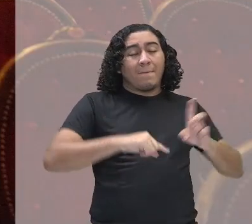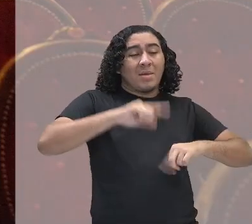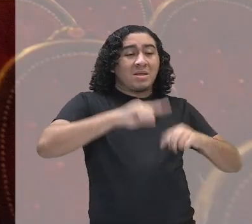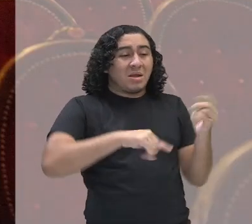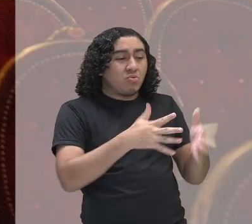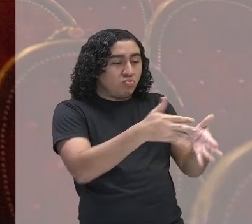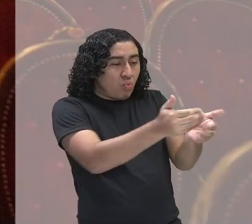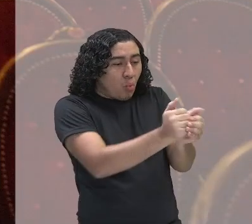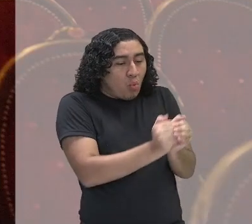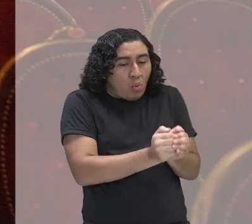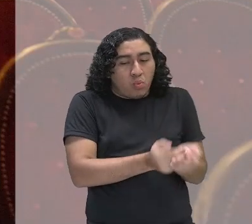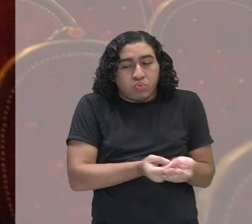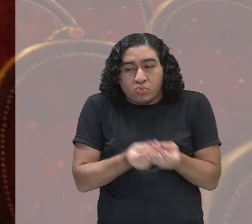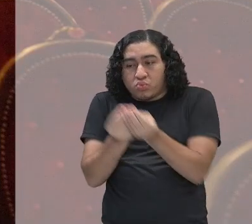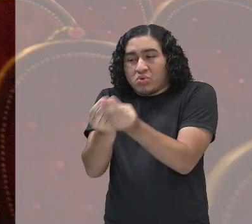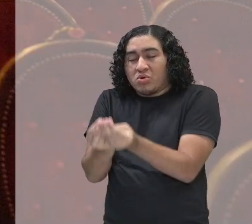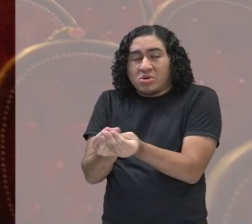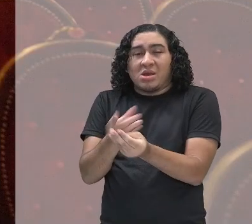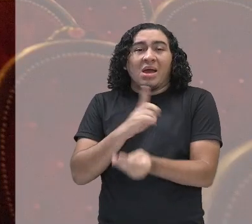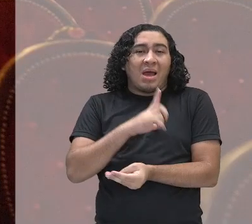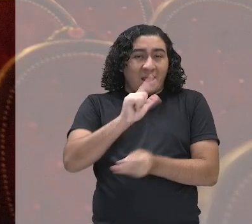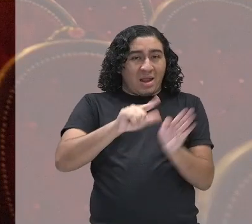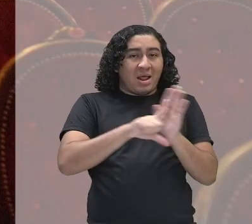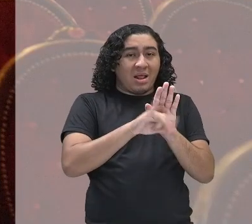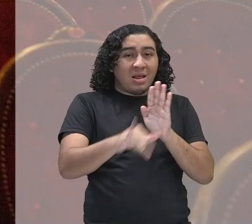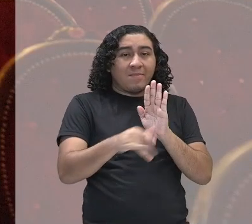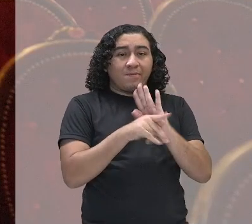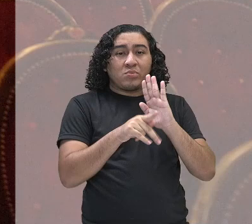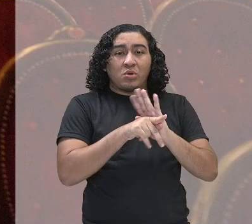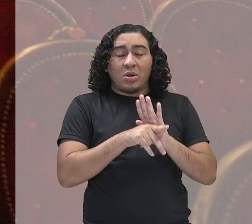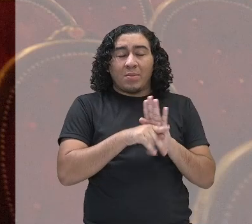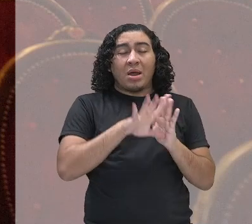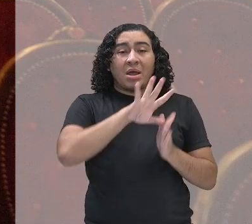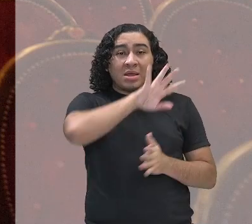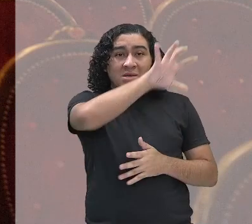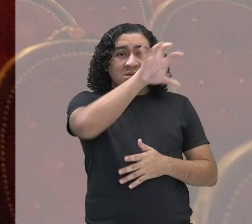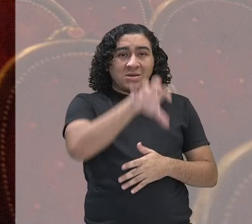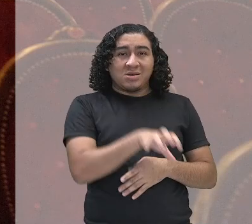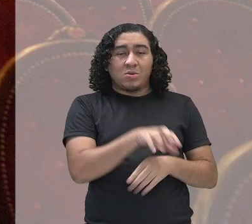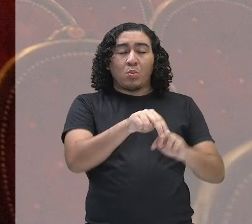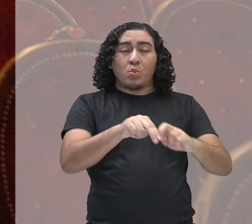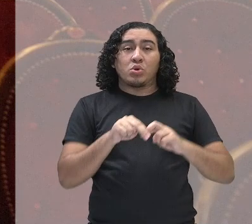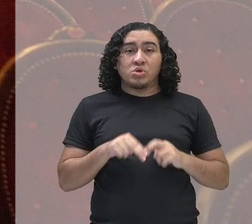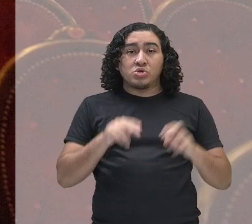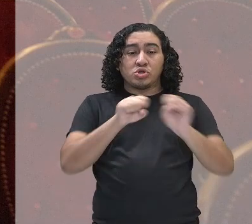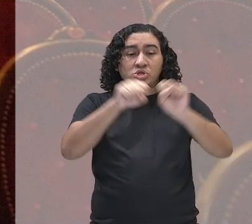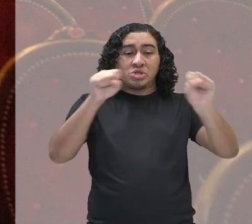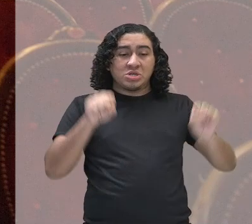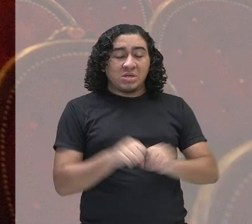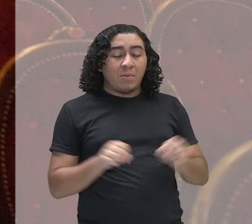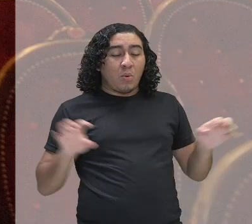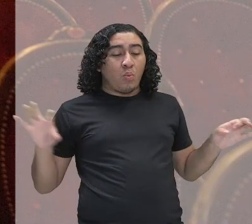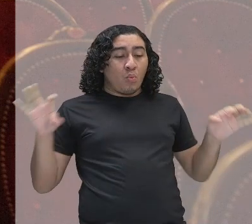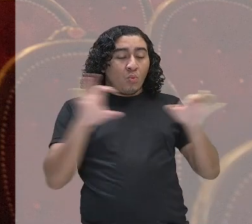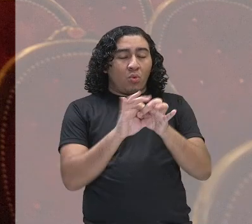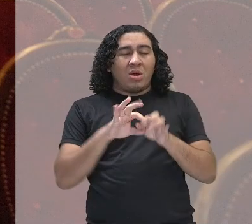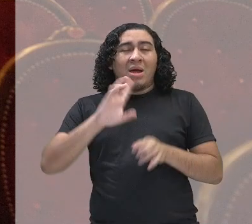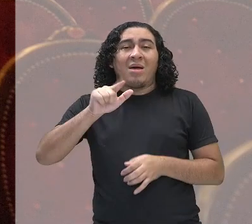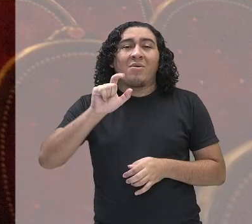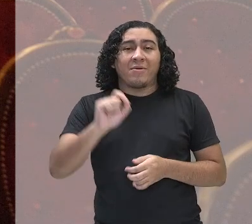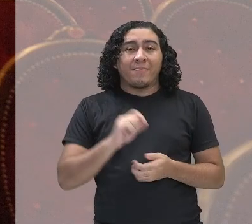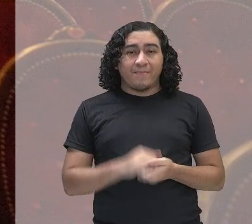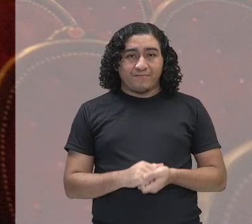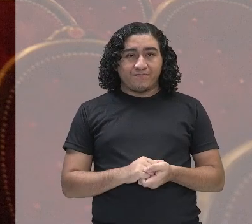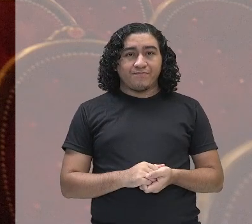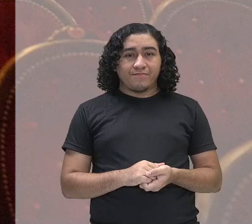era o que estava em vigor aqui na região e justamente ali um sistema que entrelaçava num processo, inclusive,